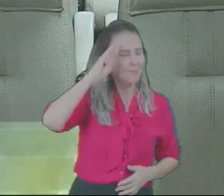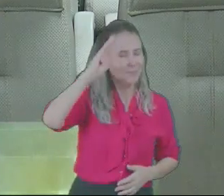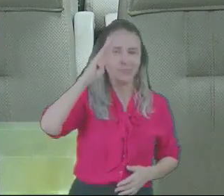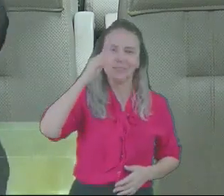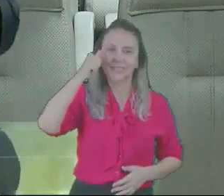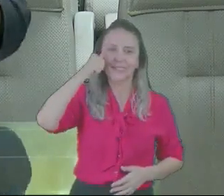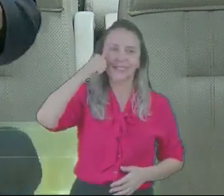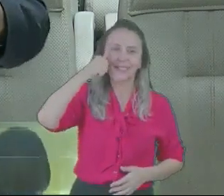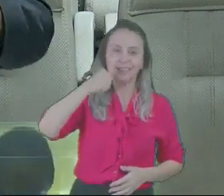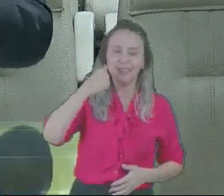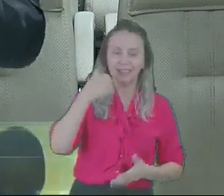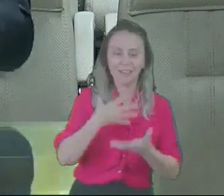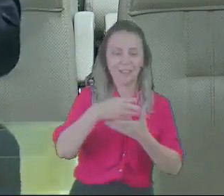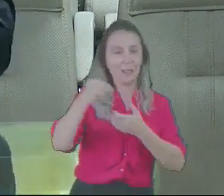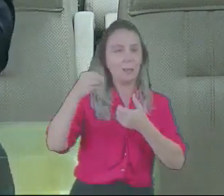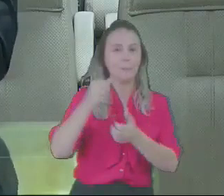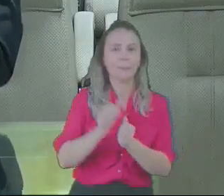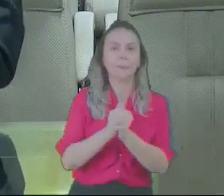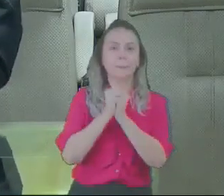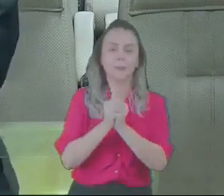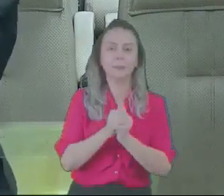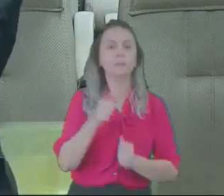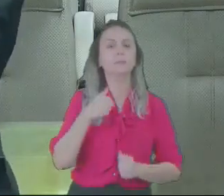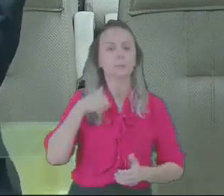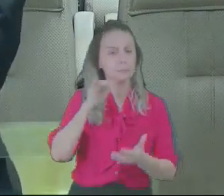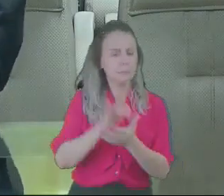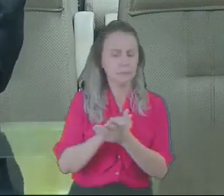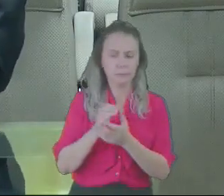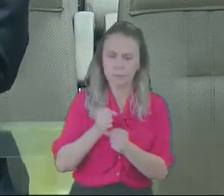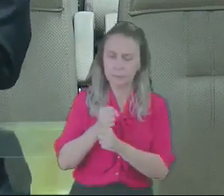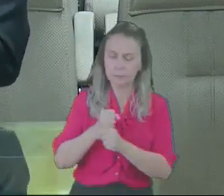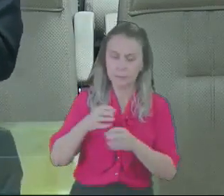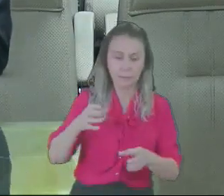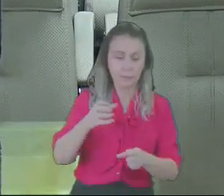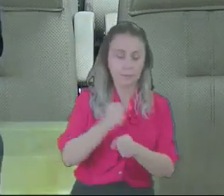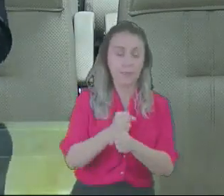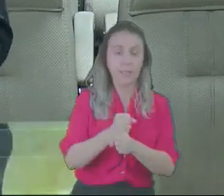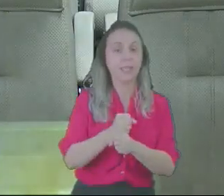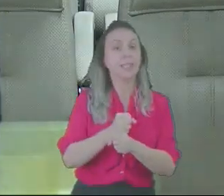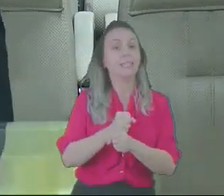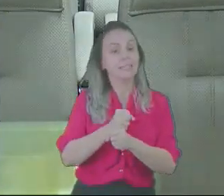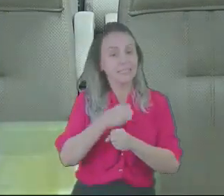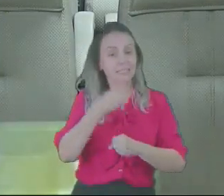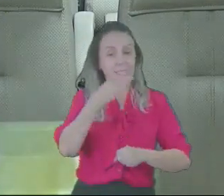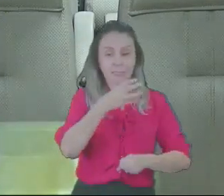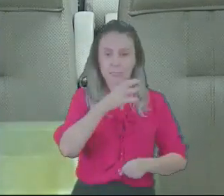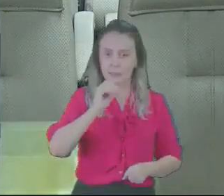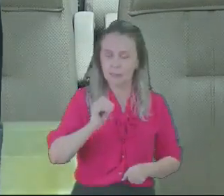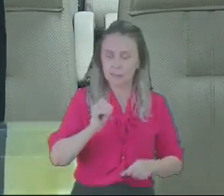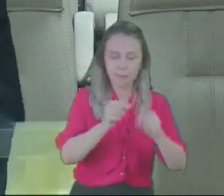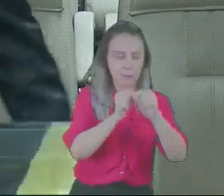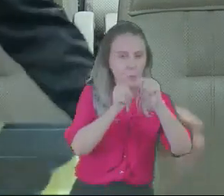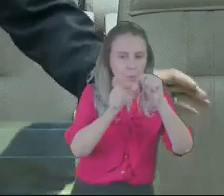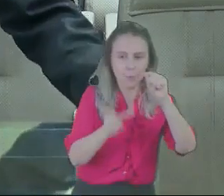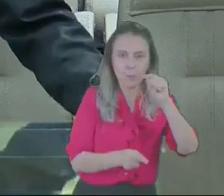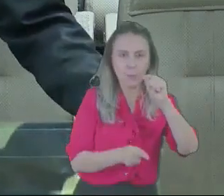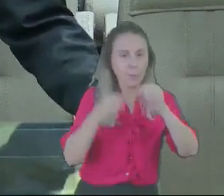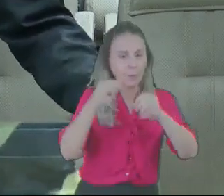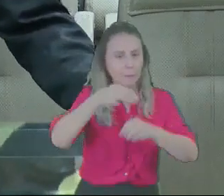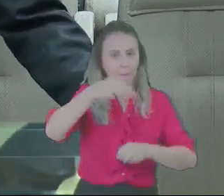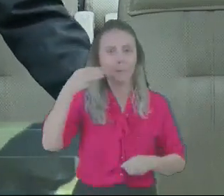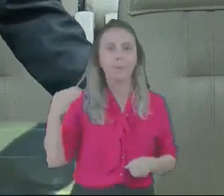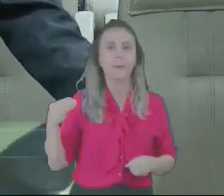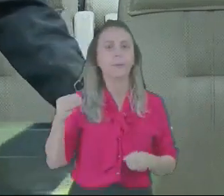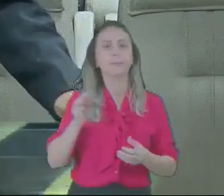amém e eu tô casada 30 anos irmão Zé 30 anos de lua de mel Amém Jesus é bom graças a